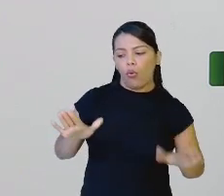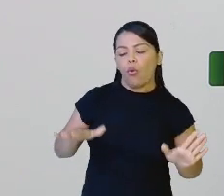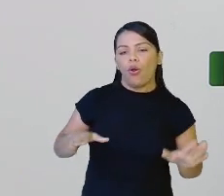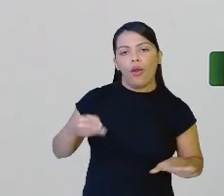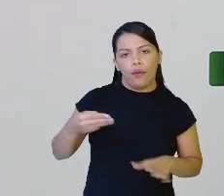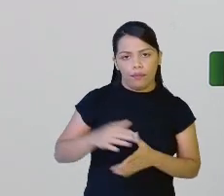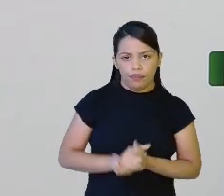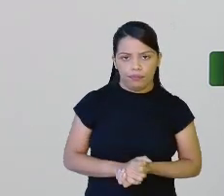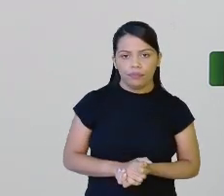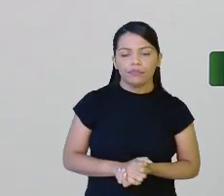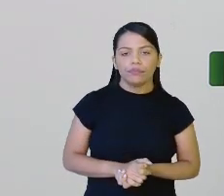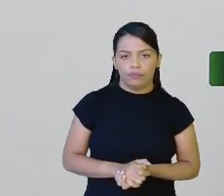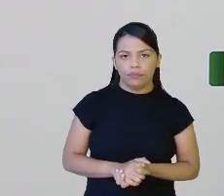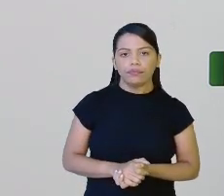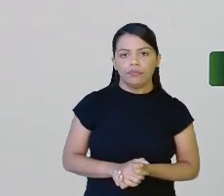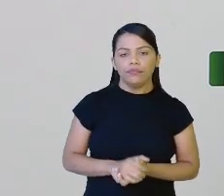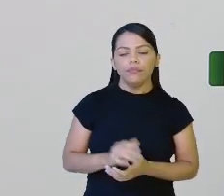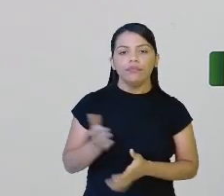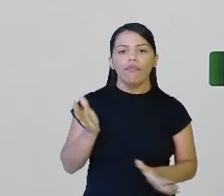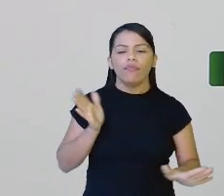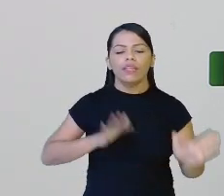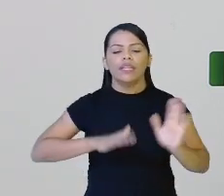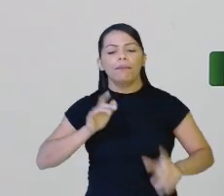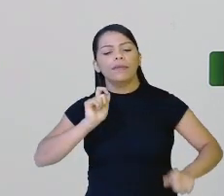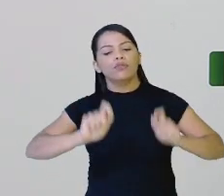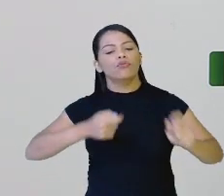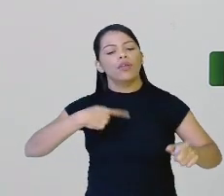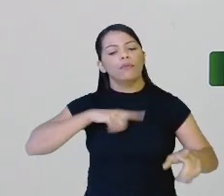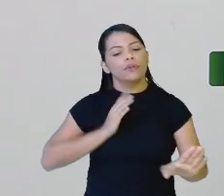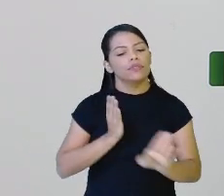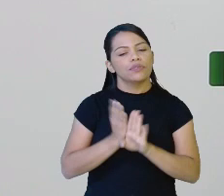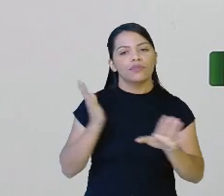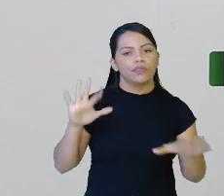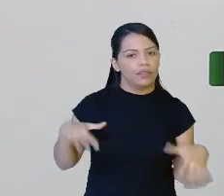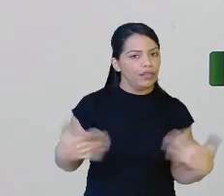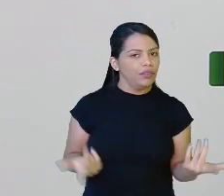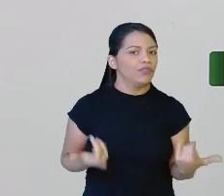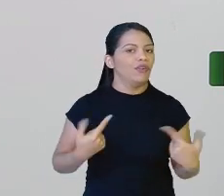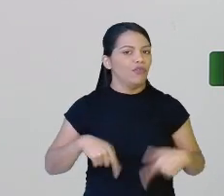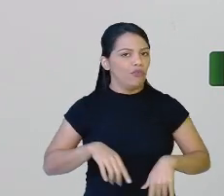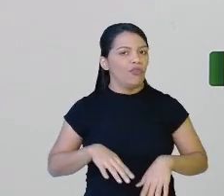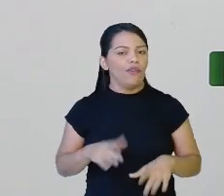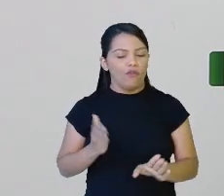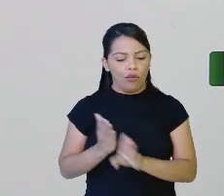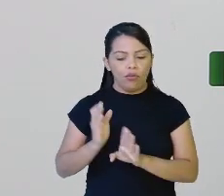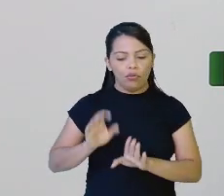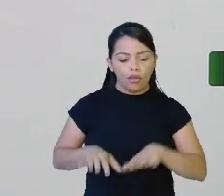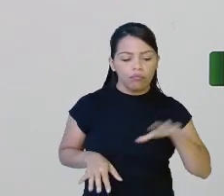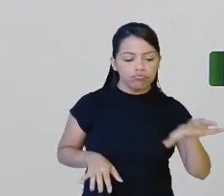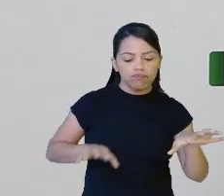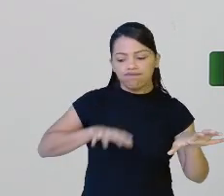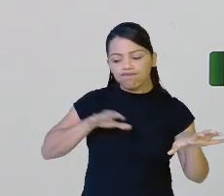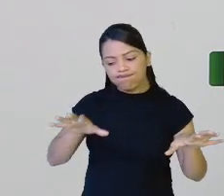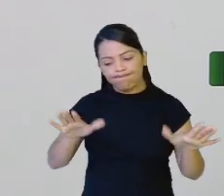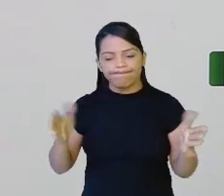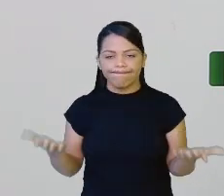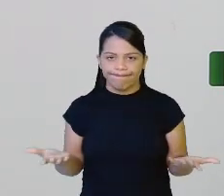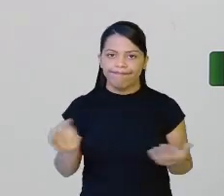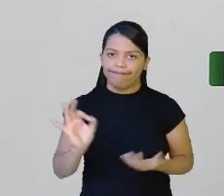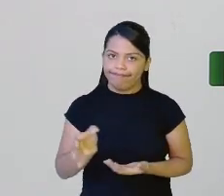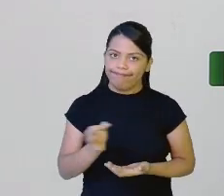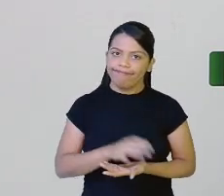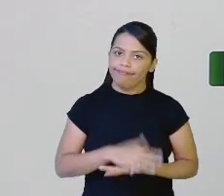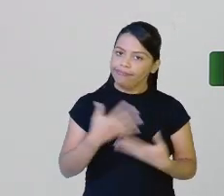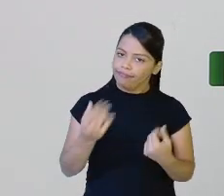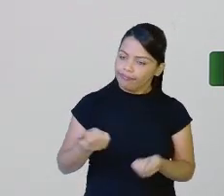que eu preciso encontrar, eu vou encontrar o perímetro ou eu vou encontrar a área. Beleza?